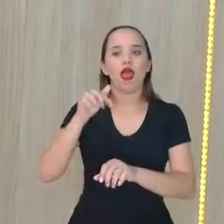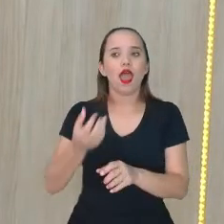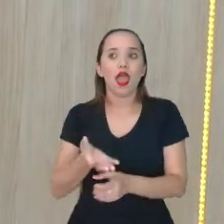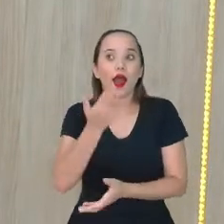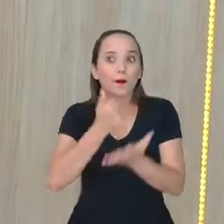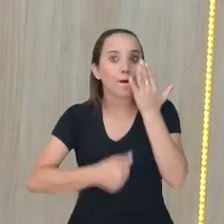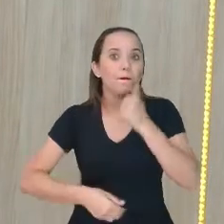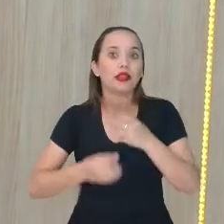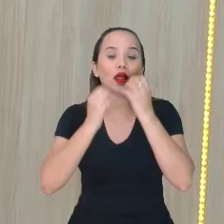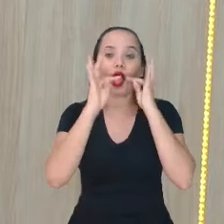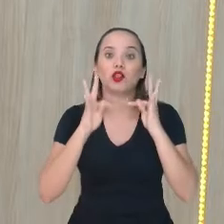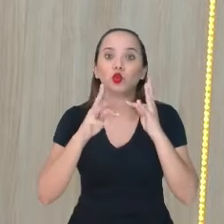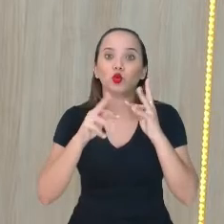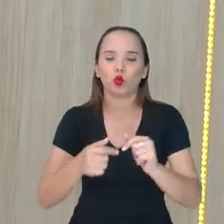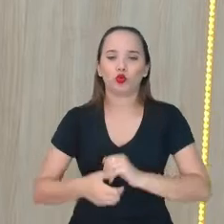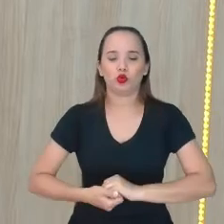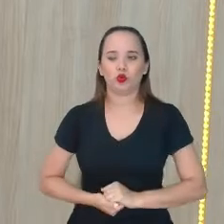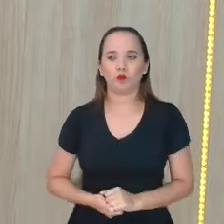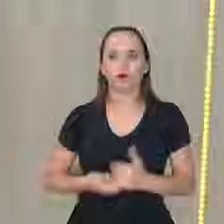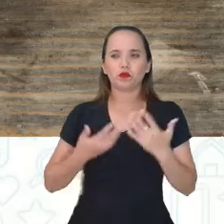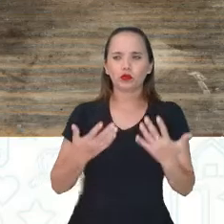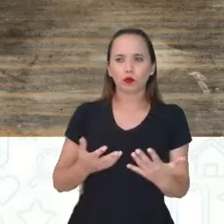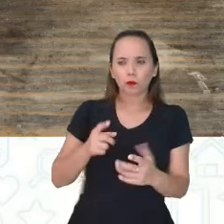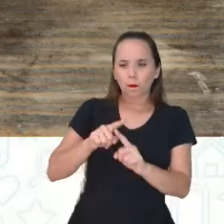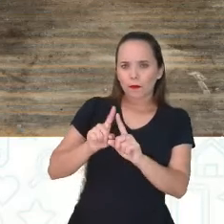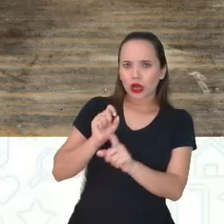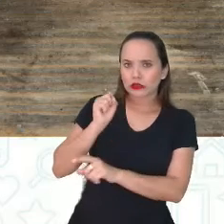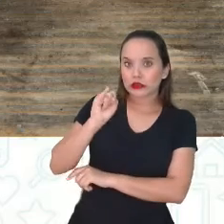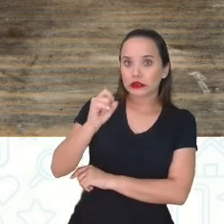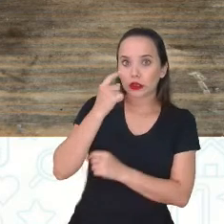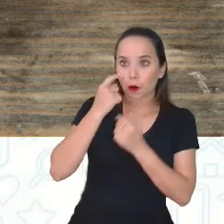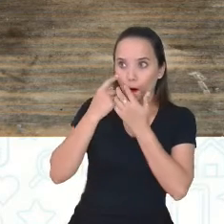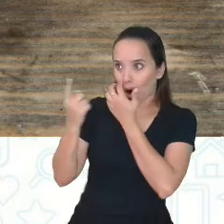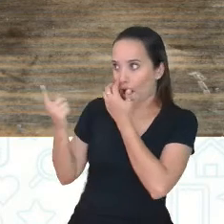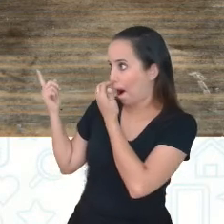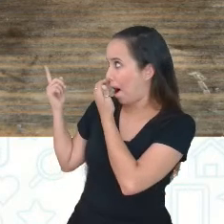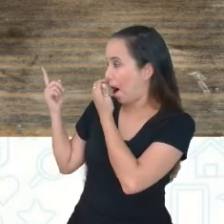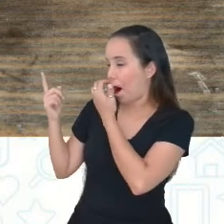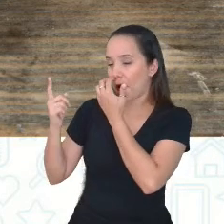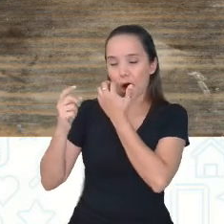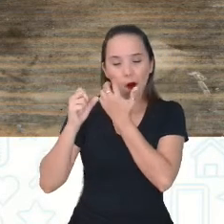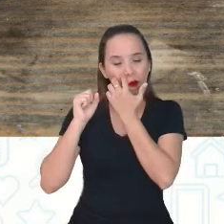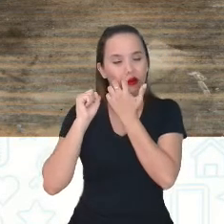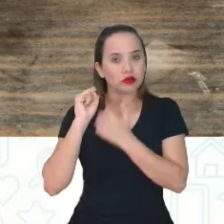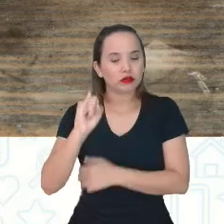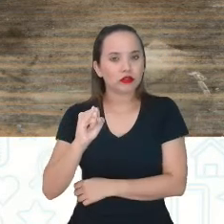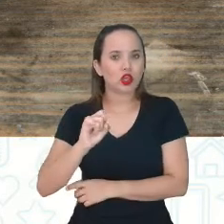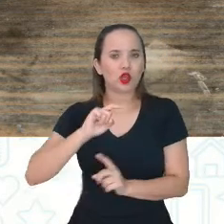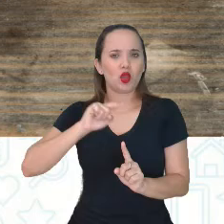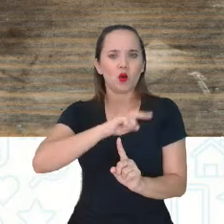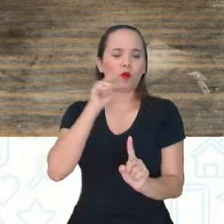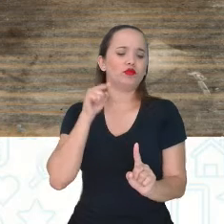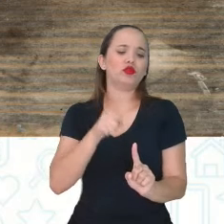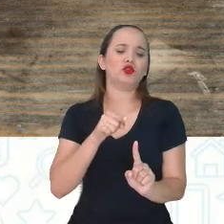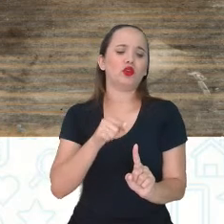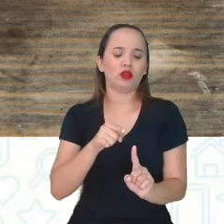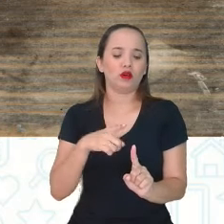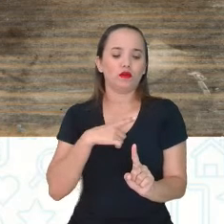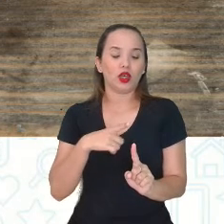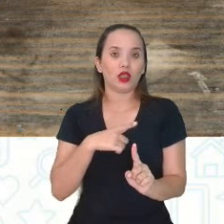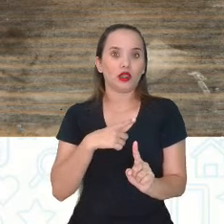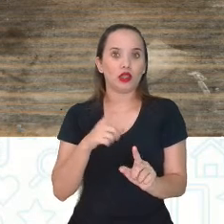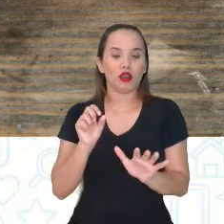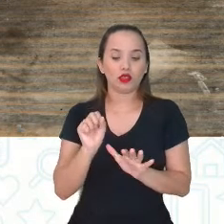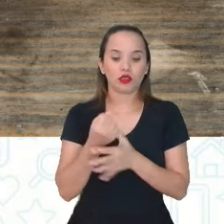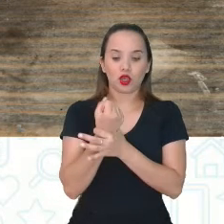E aí, veja, se o objetivo, olhem só, é garantir a segurança alimentar, porque ainda tanta